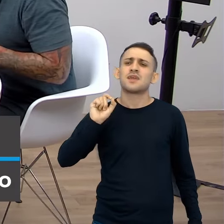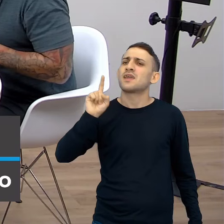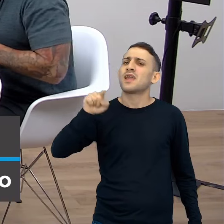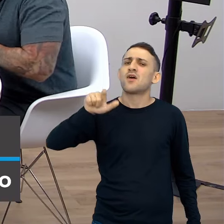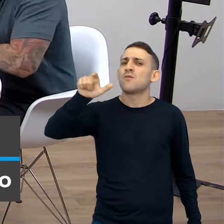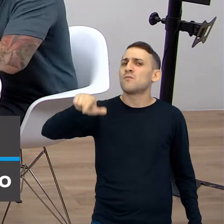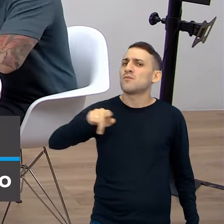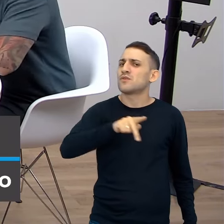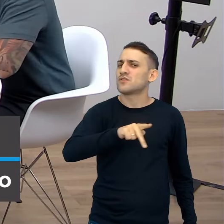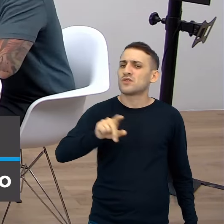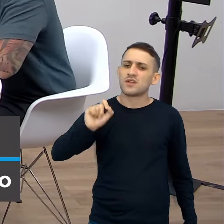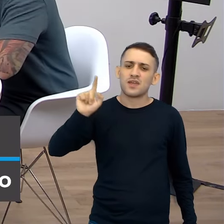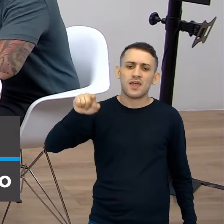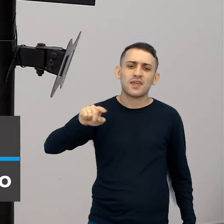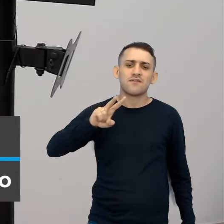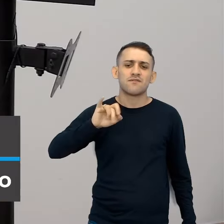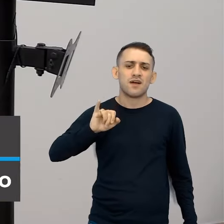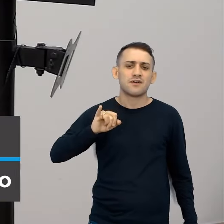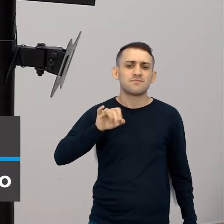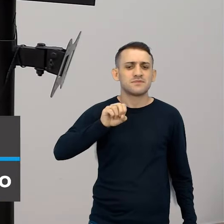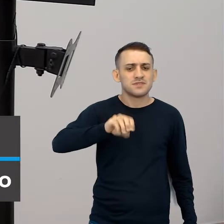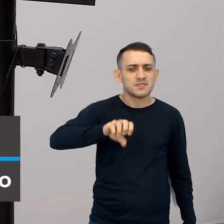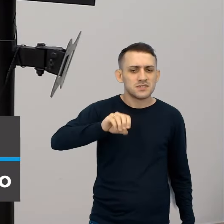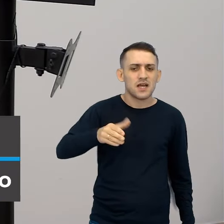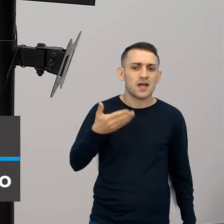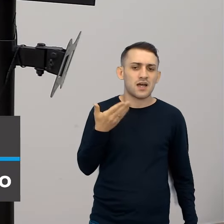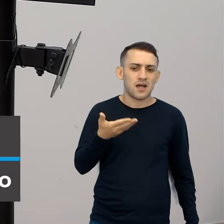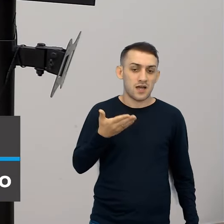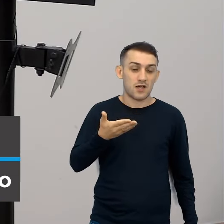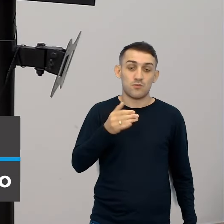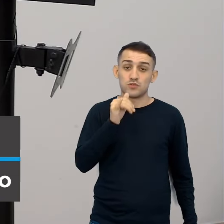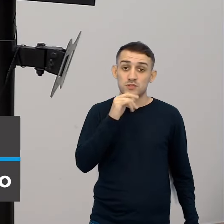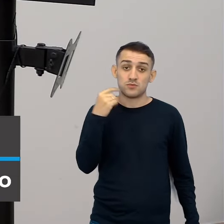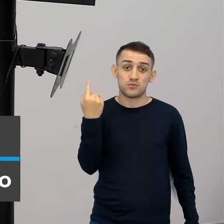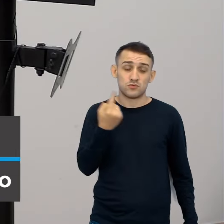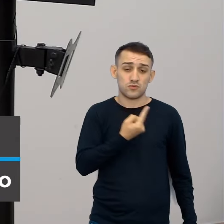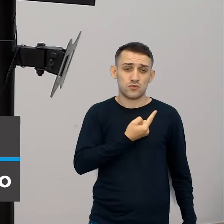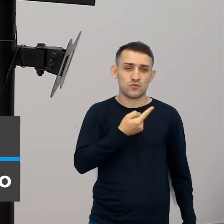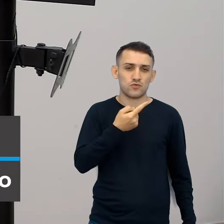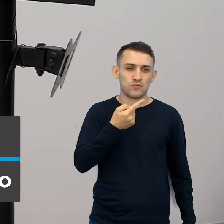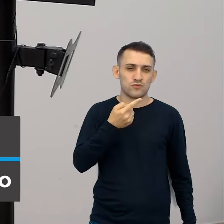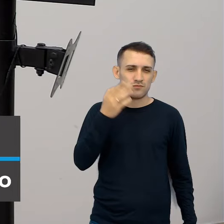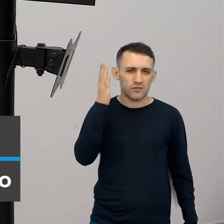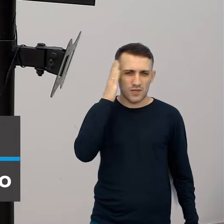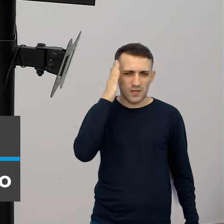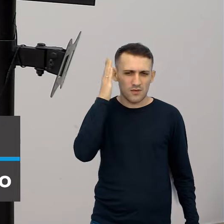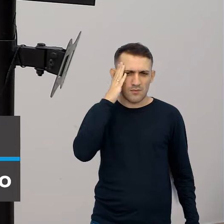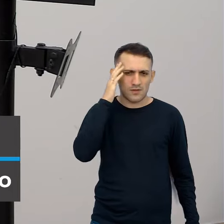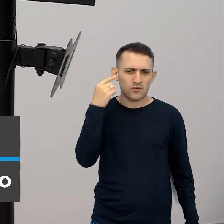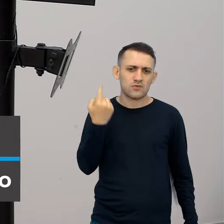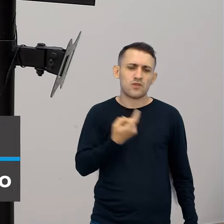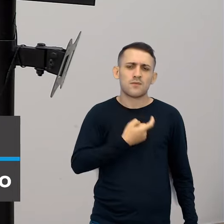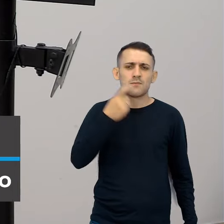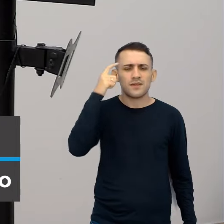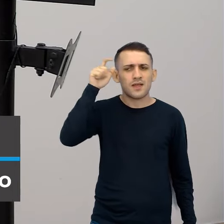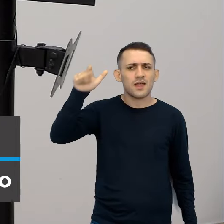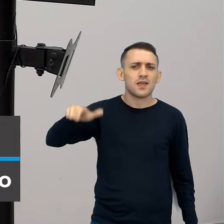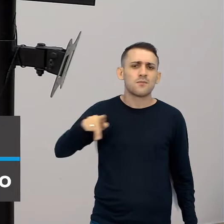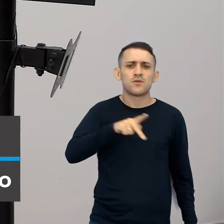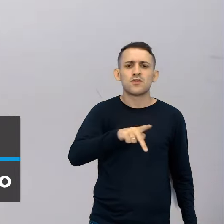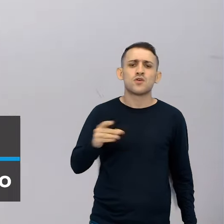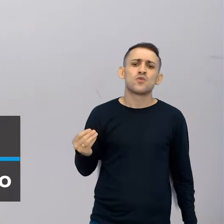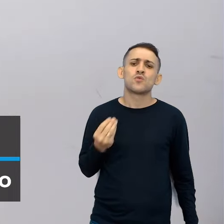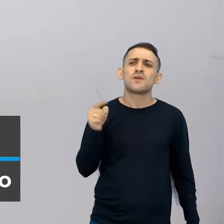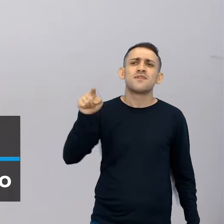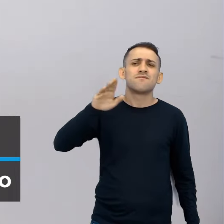esse professor que vai ministrar essas aulas? Então, quando a gente ficou sabendo tal, vamos pensar nesse professor, como é que ele faz